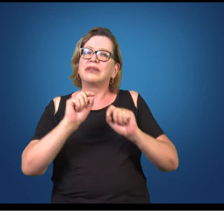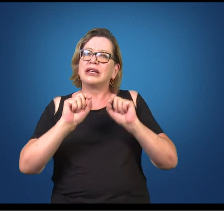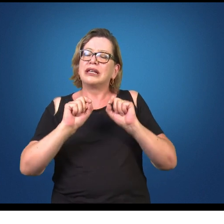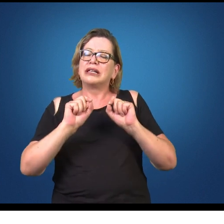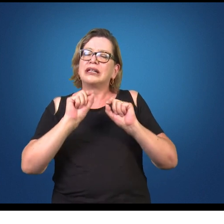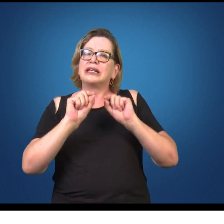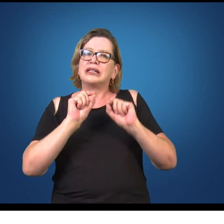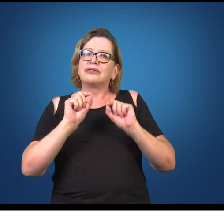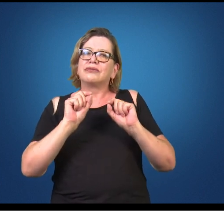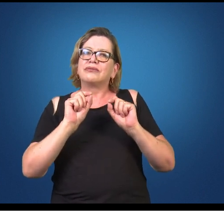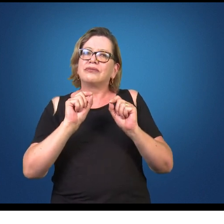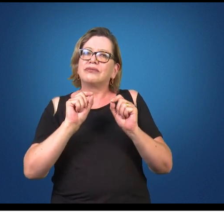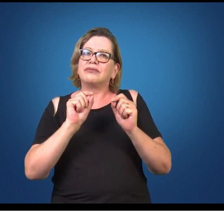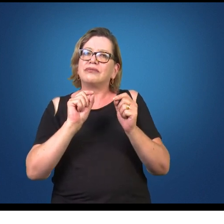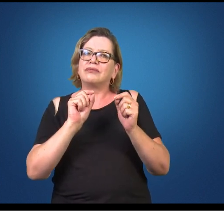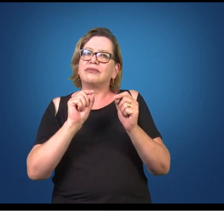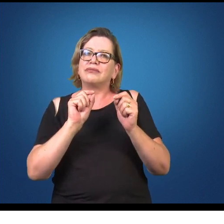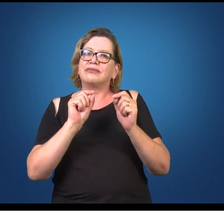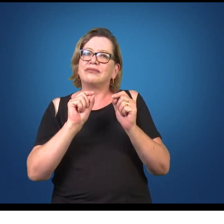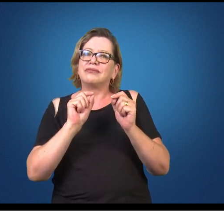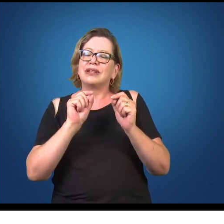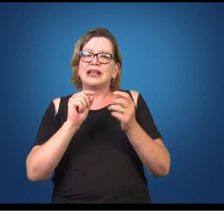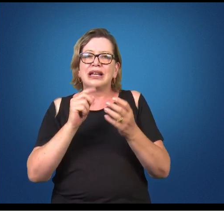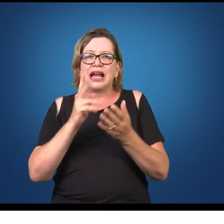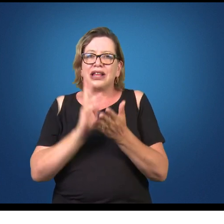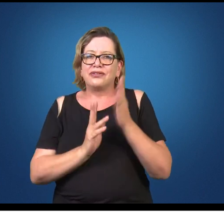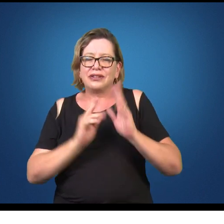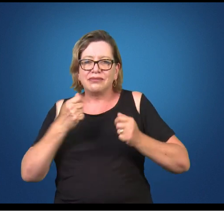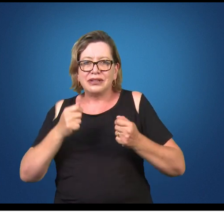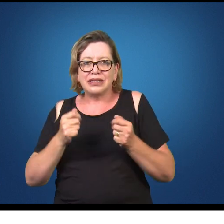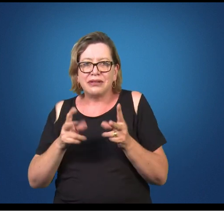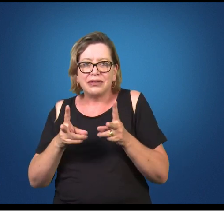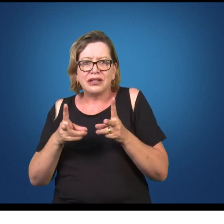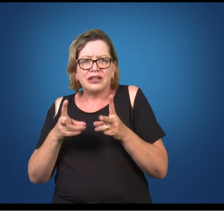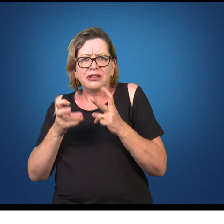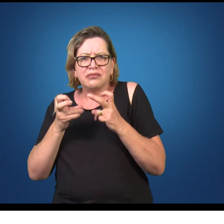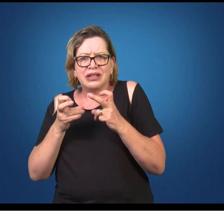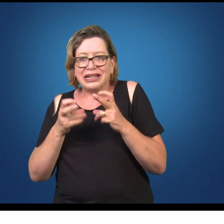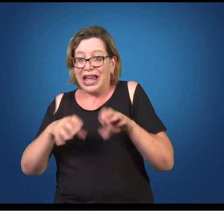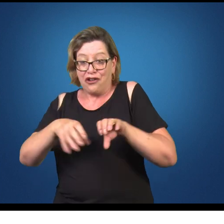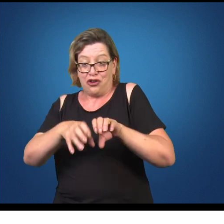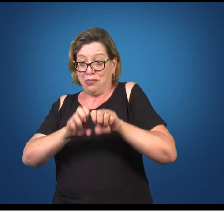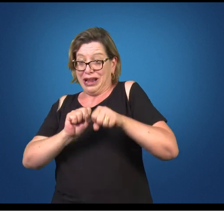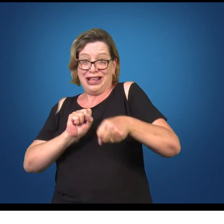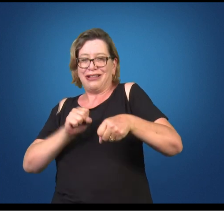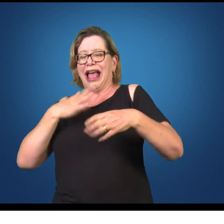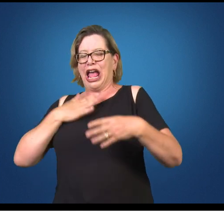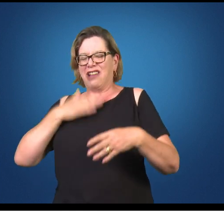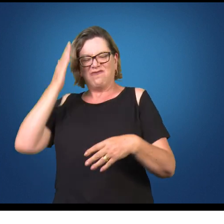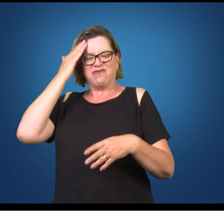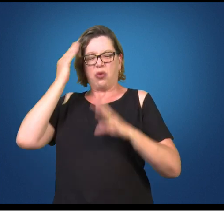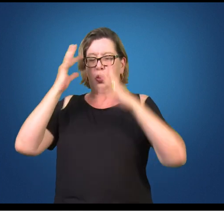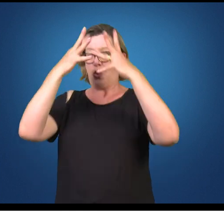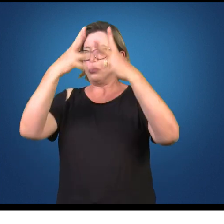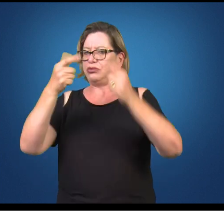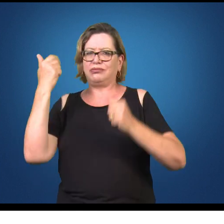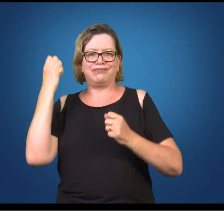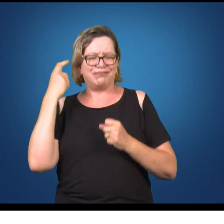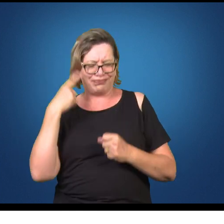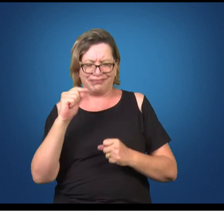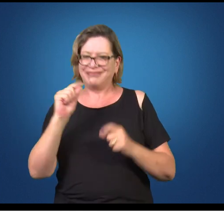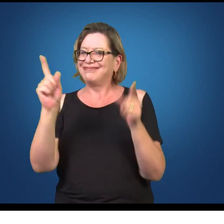Outra coisa é que nenhuma se dá conta de que nenhuma formação dá conta de tudo, né? Sim, sim. Então,